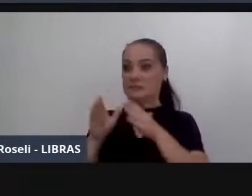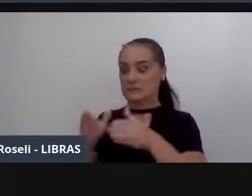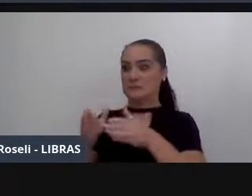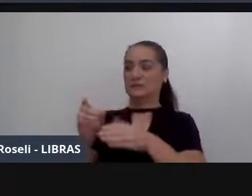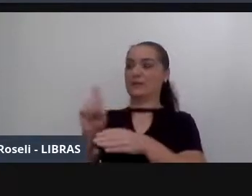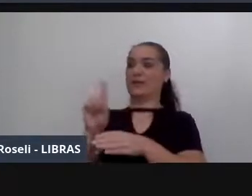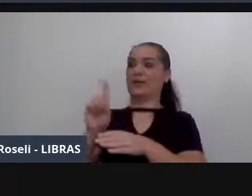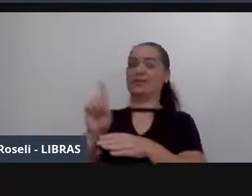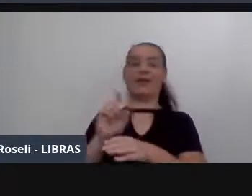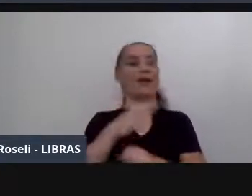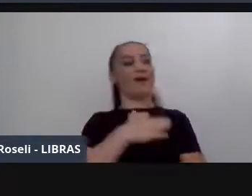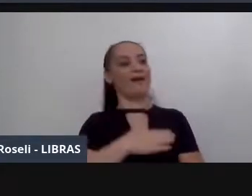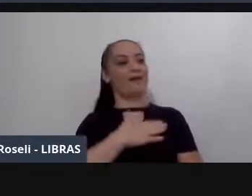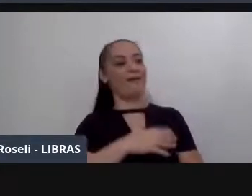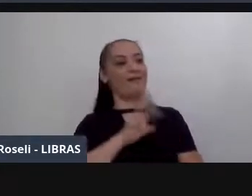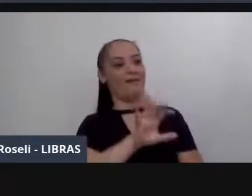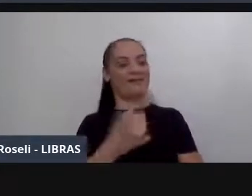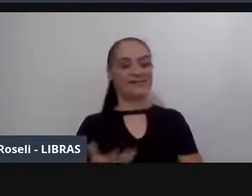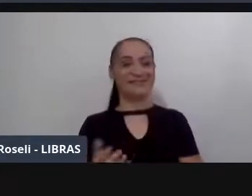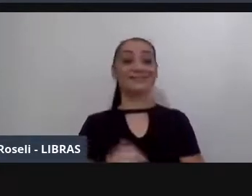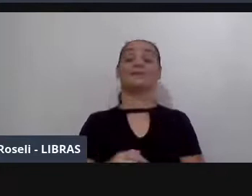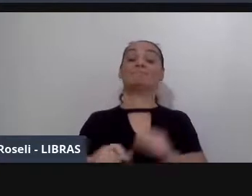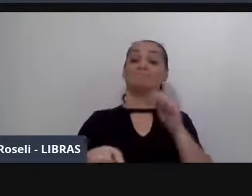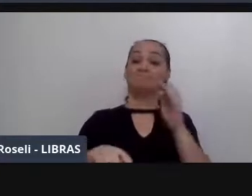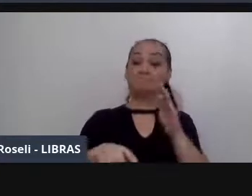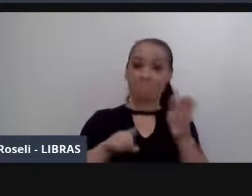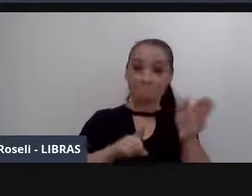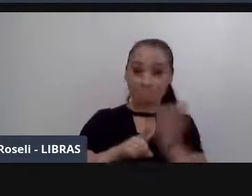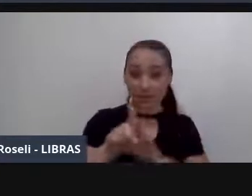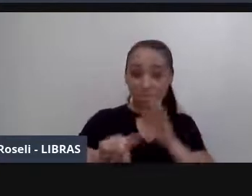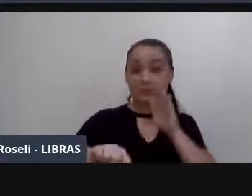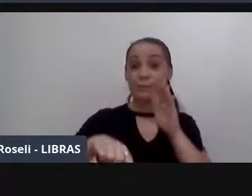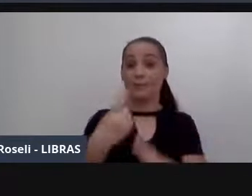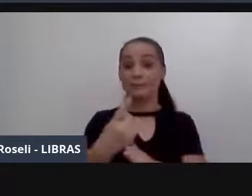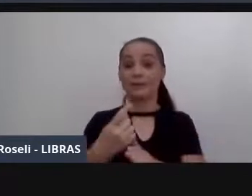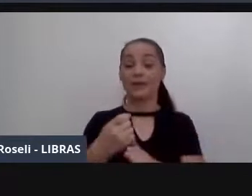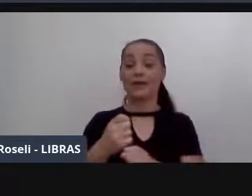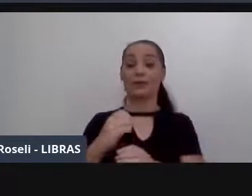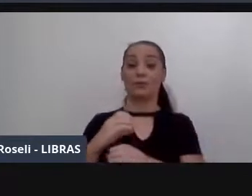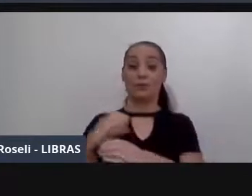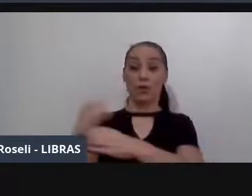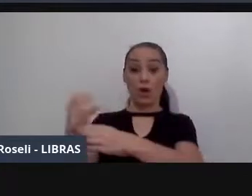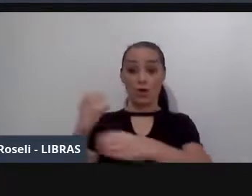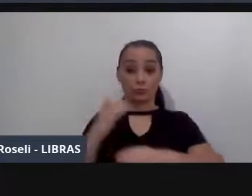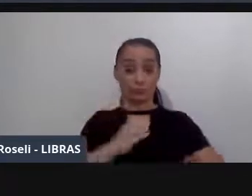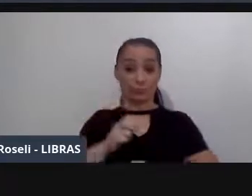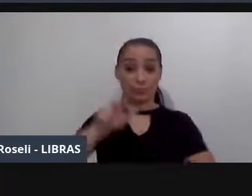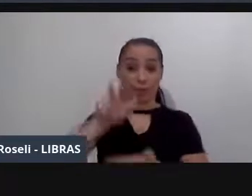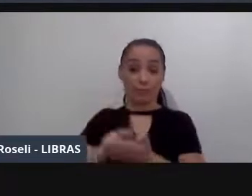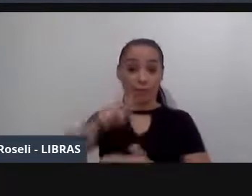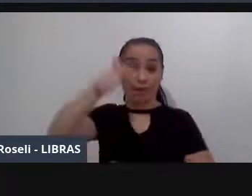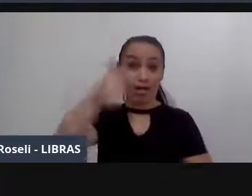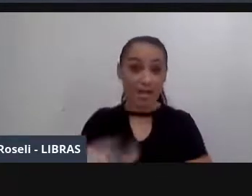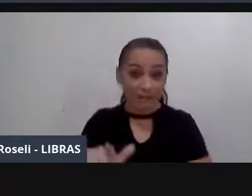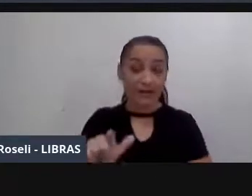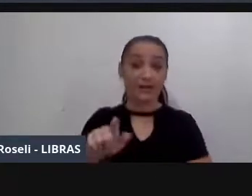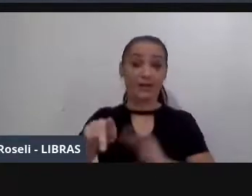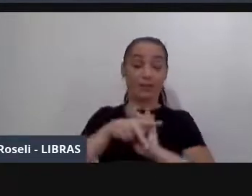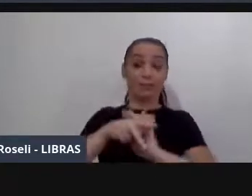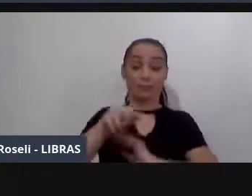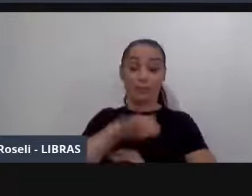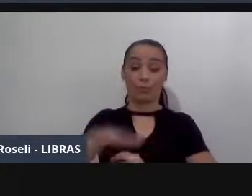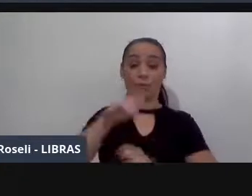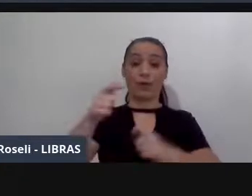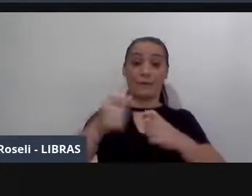assim. Bom, primeira pergunta, gente. Revalida não é a única maneira de fazer a revalidação do diploma de medicina.